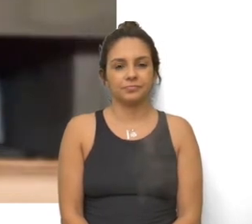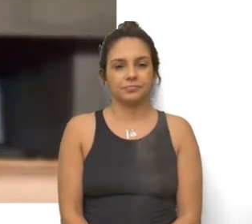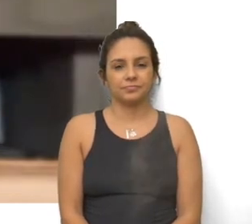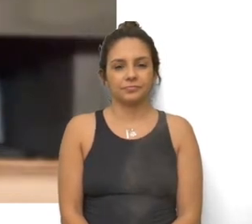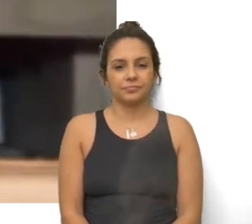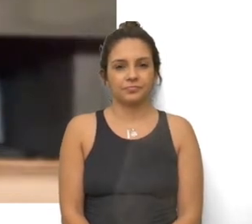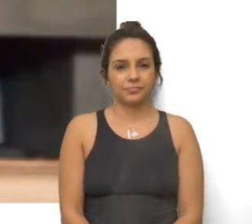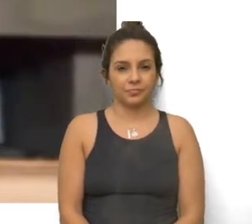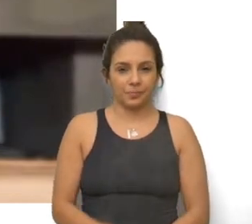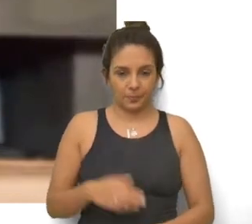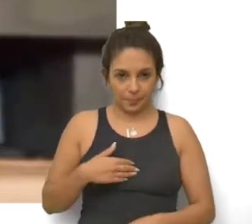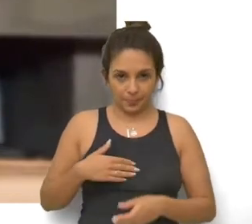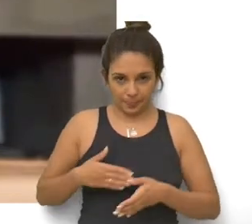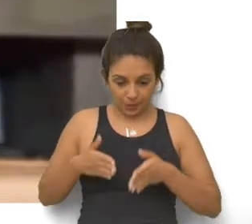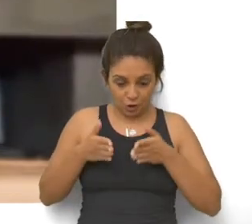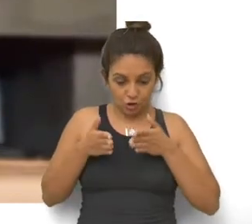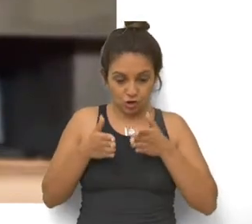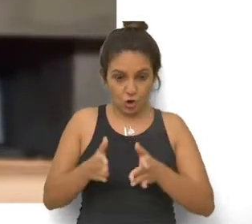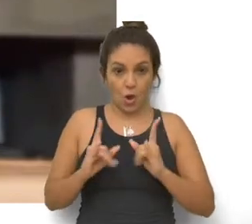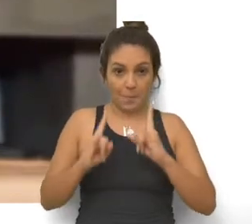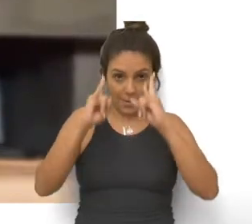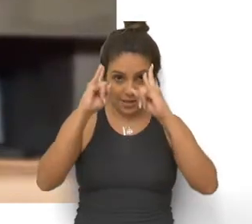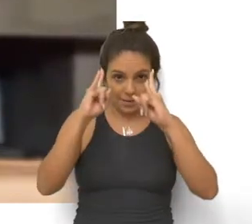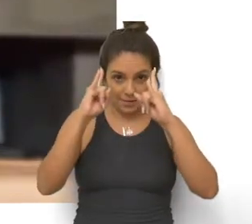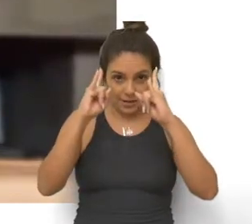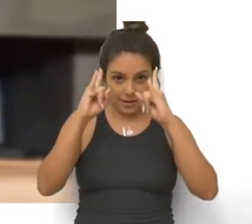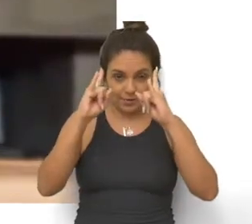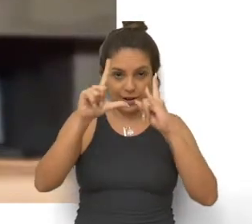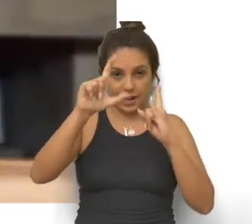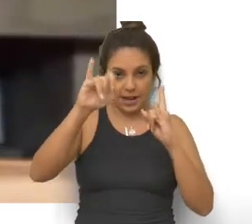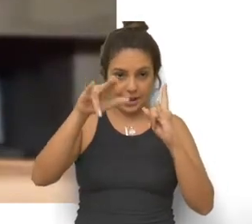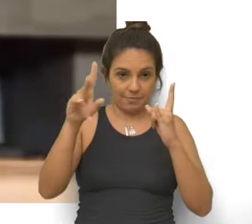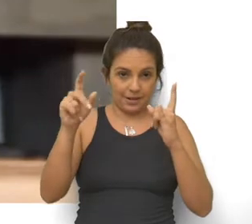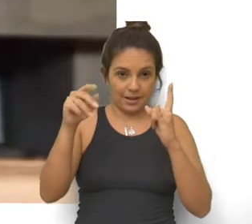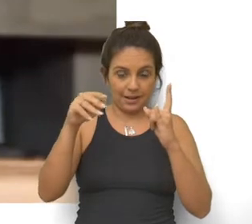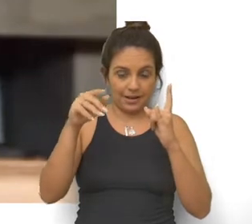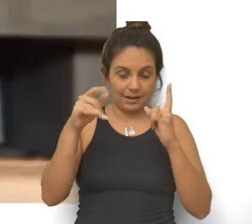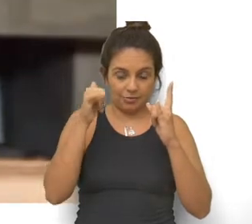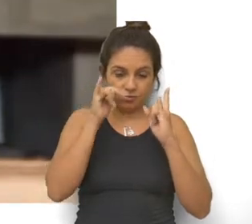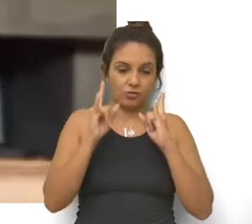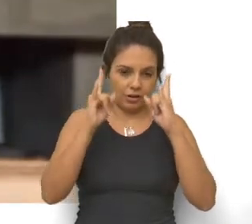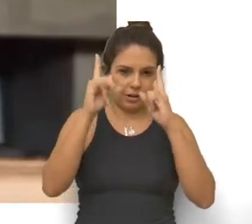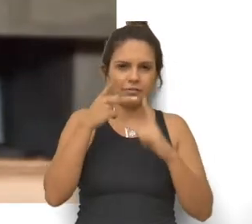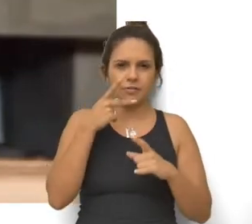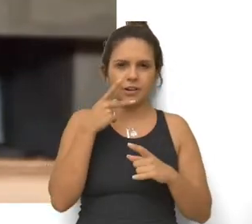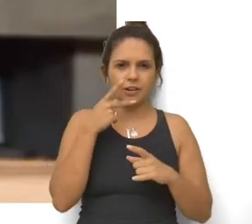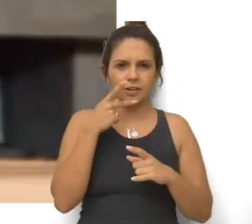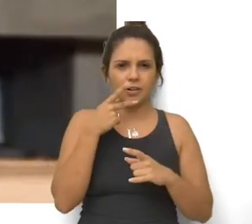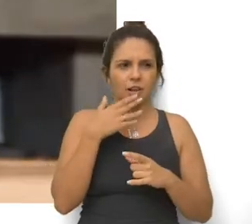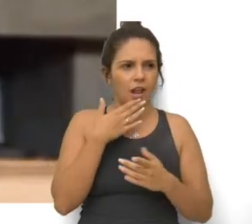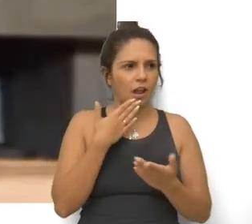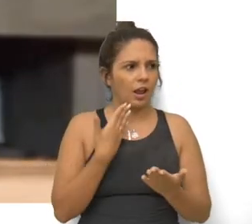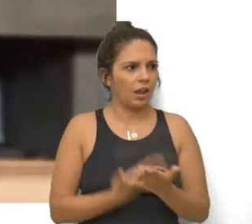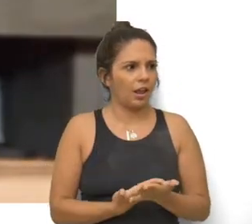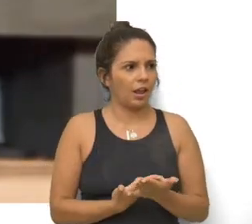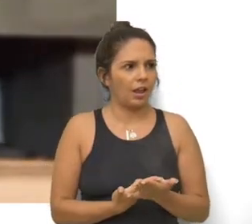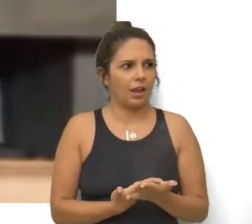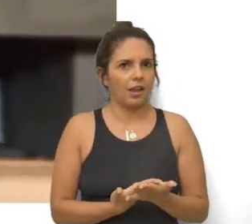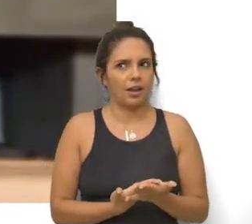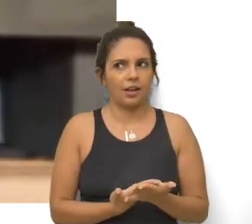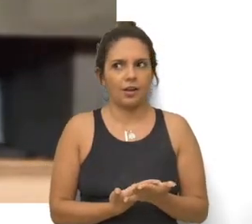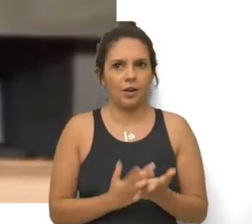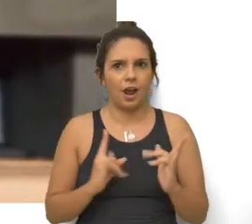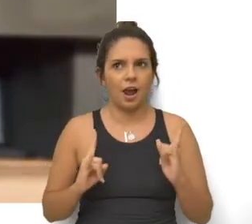ela entrando no apartamento, no Leme da Lota, ela fala: oh my God,